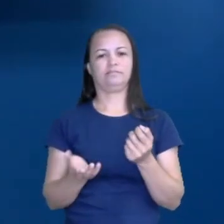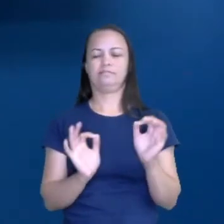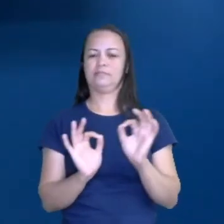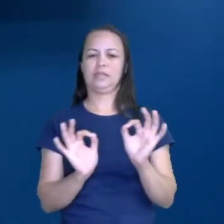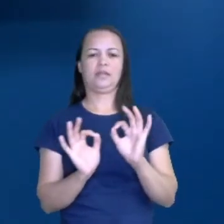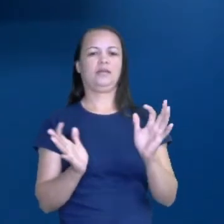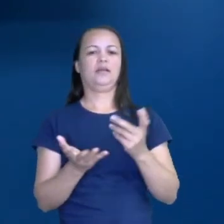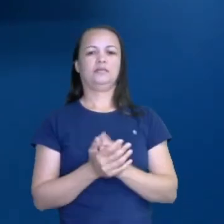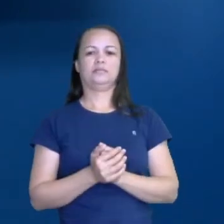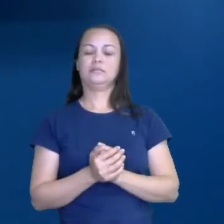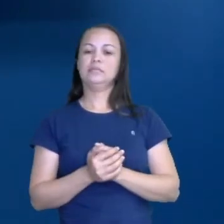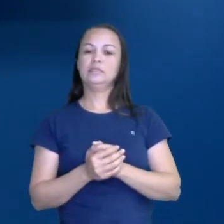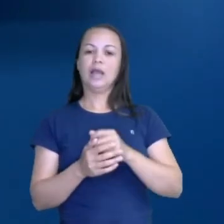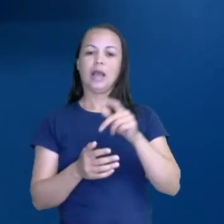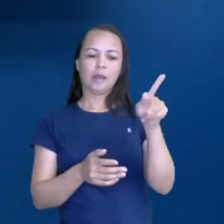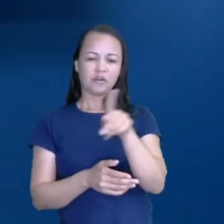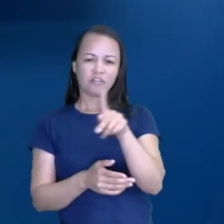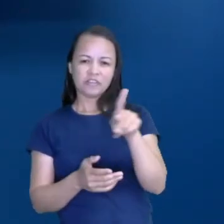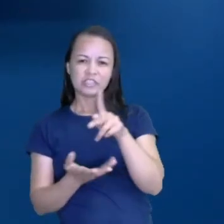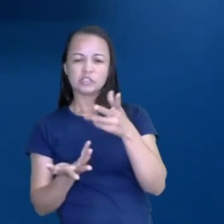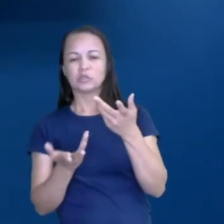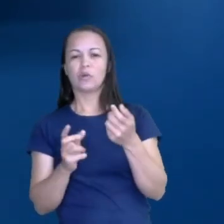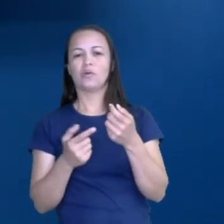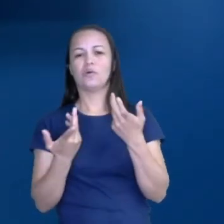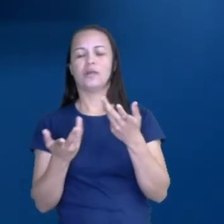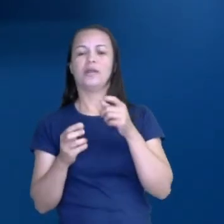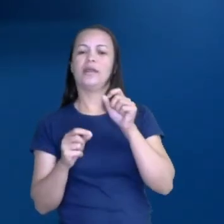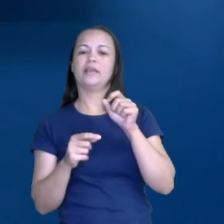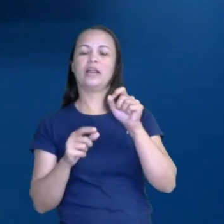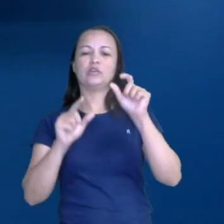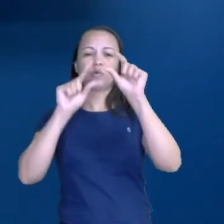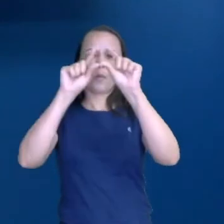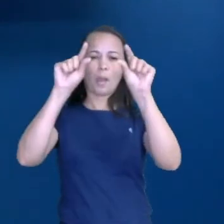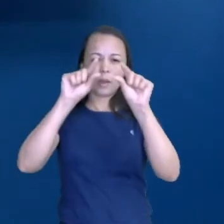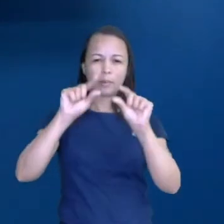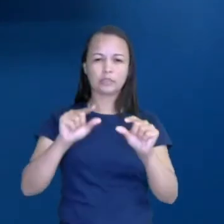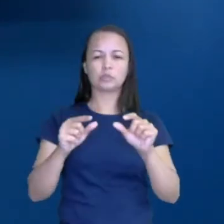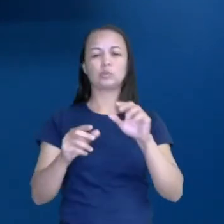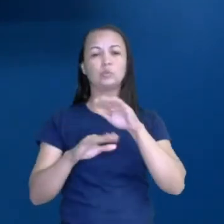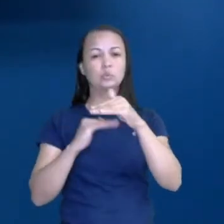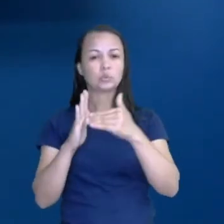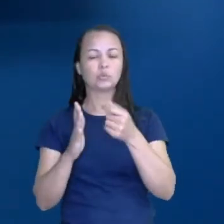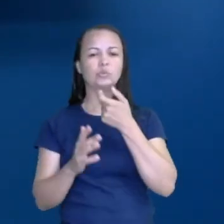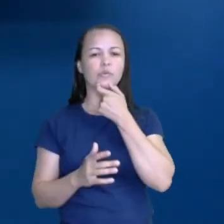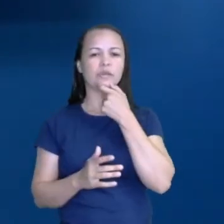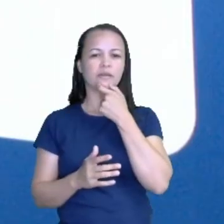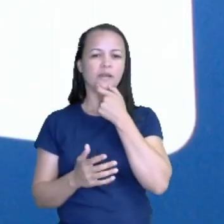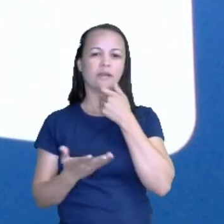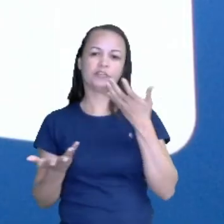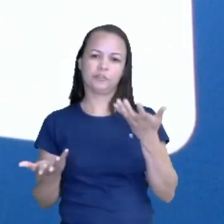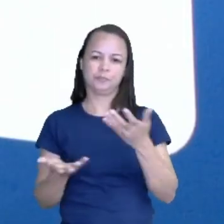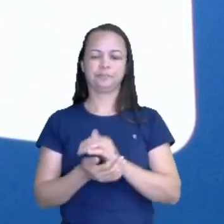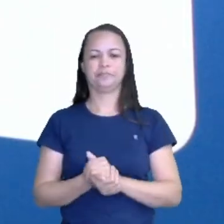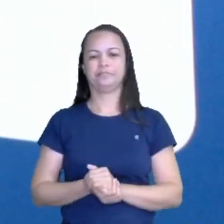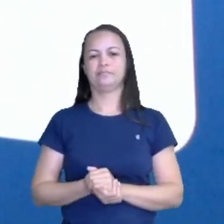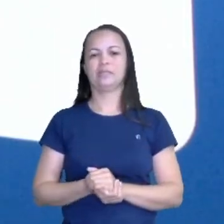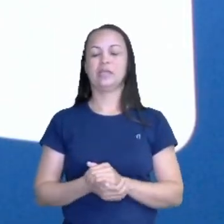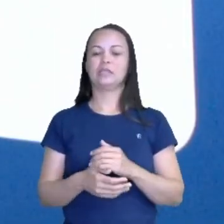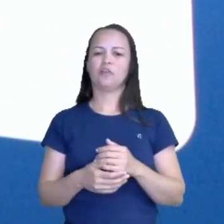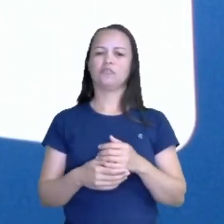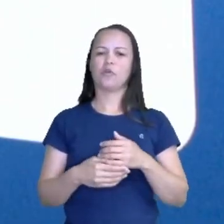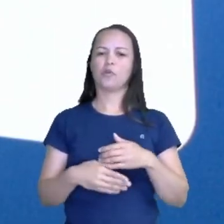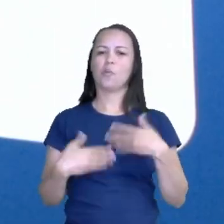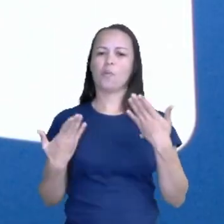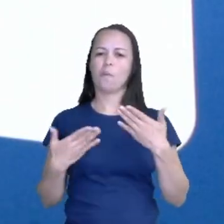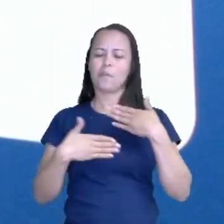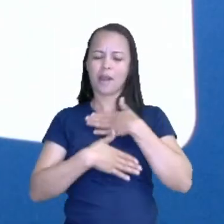em inglês. Lá na roça ele não via inglês, tá certo? Então, gente, foi um prazer enorme estar com vocês